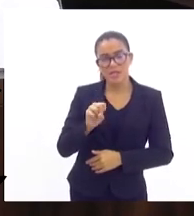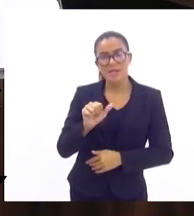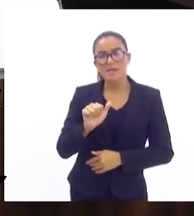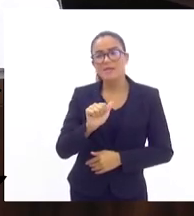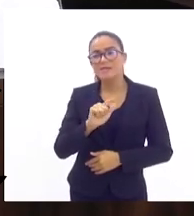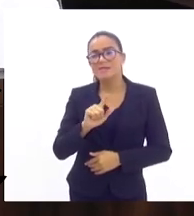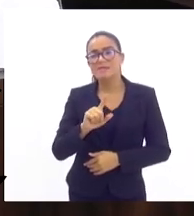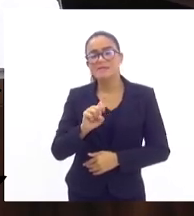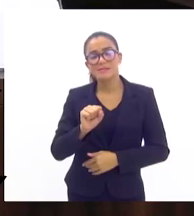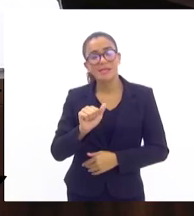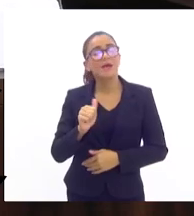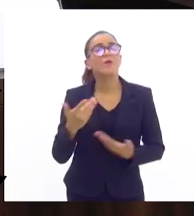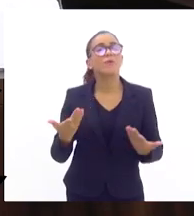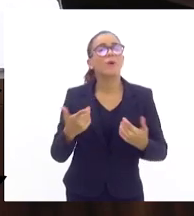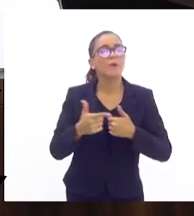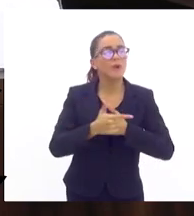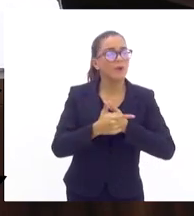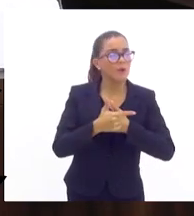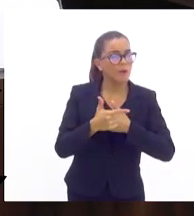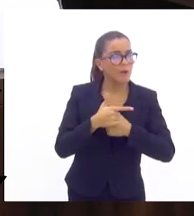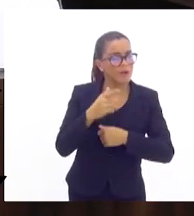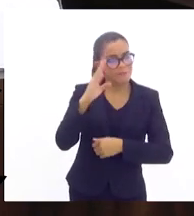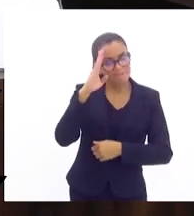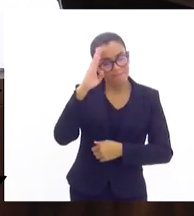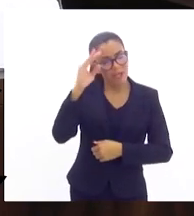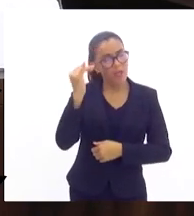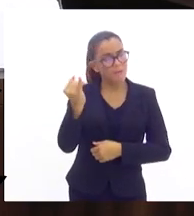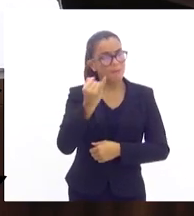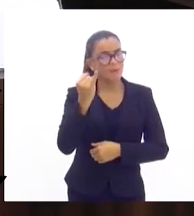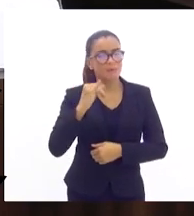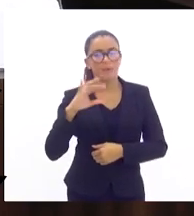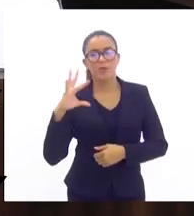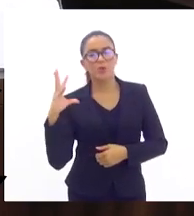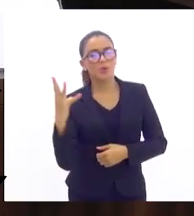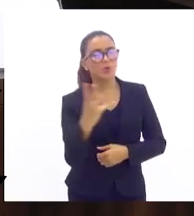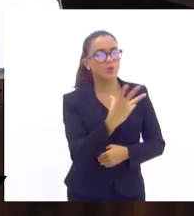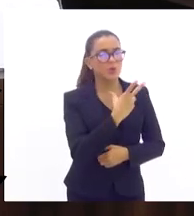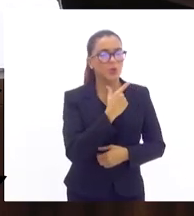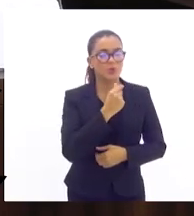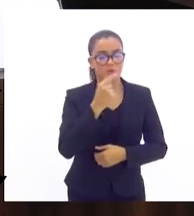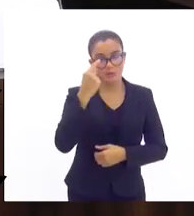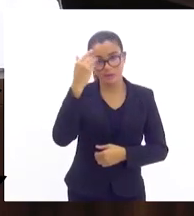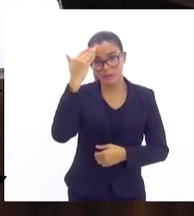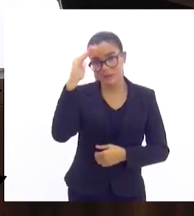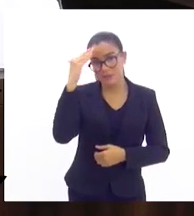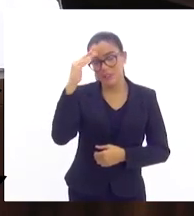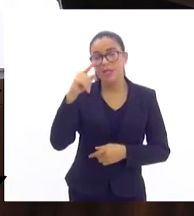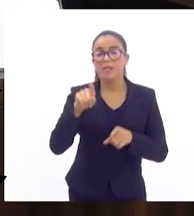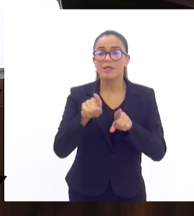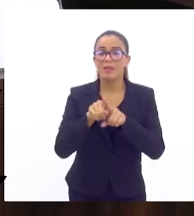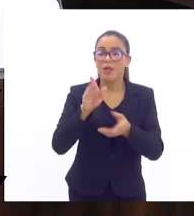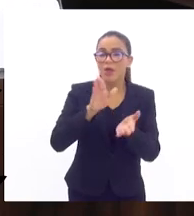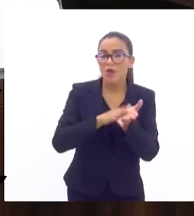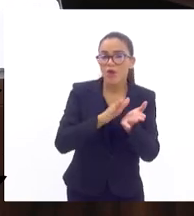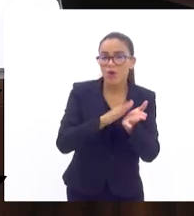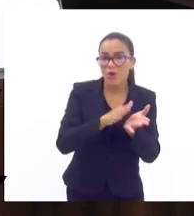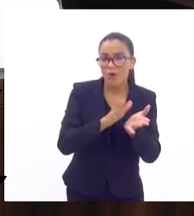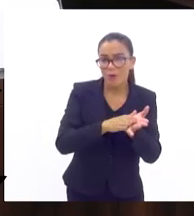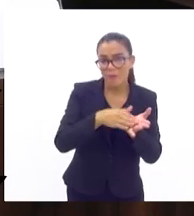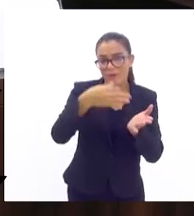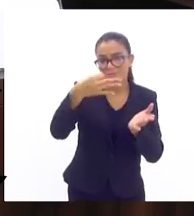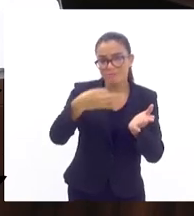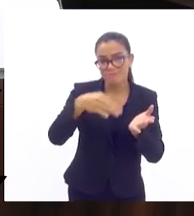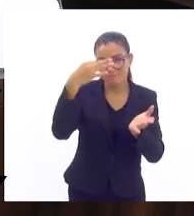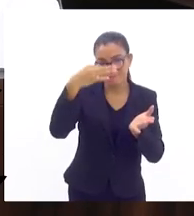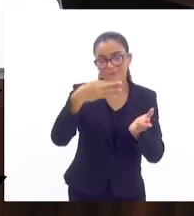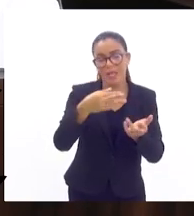é fundamental, é importante para que todos entendam e aí até para poder cobrar as coisas de